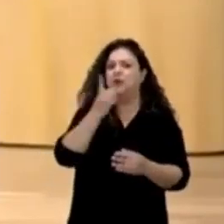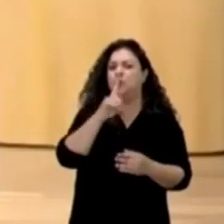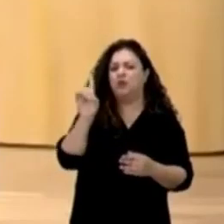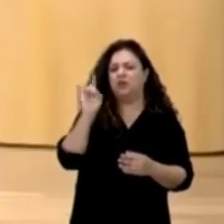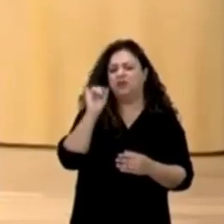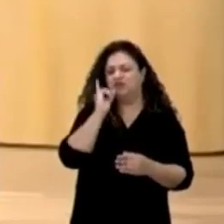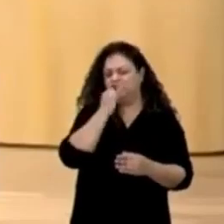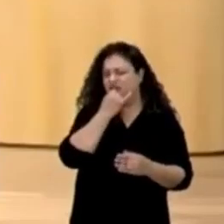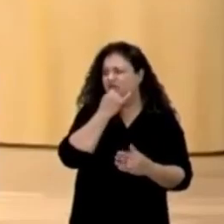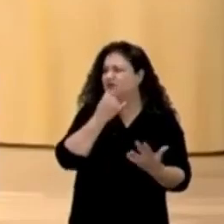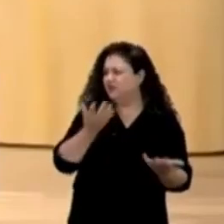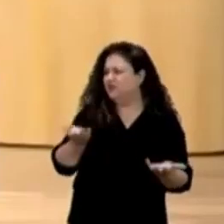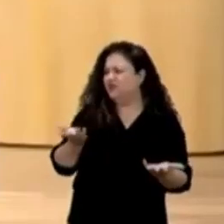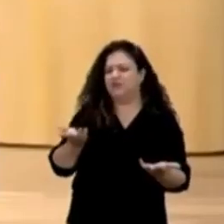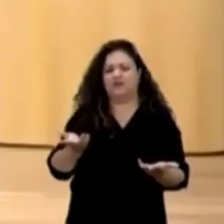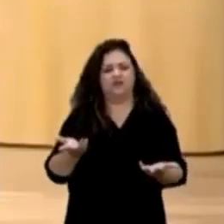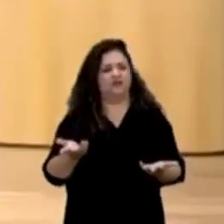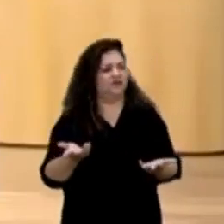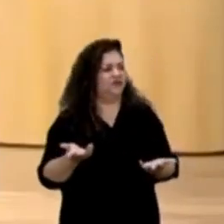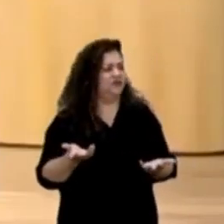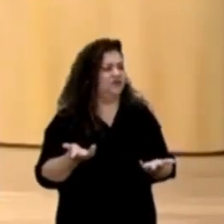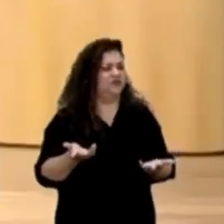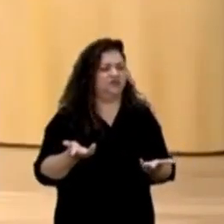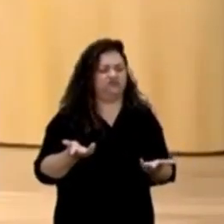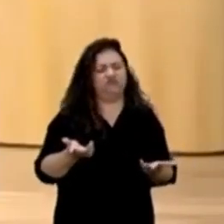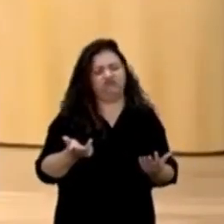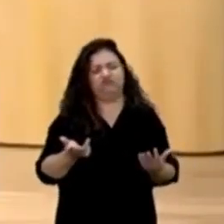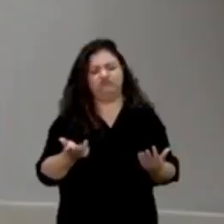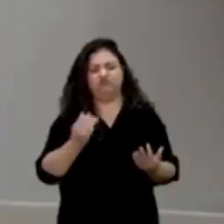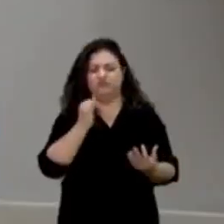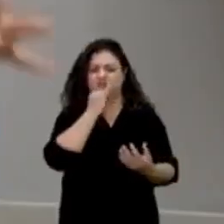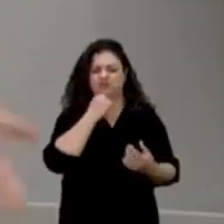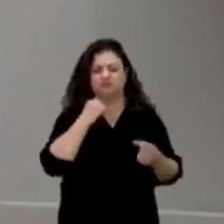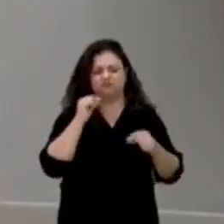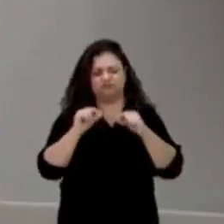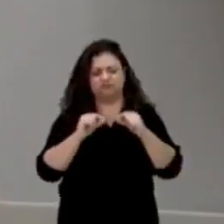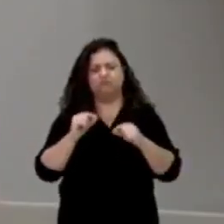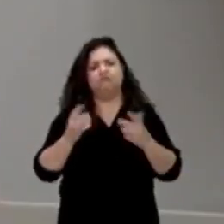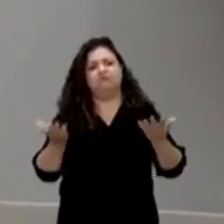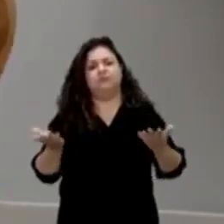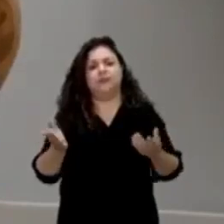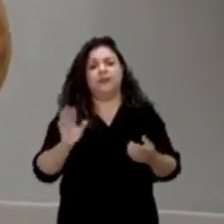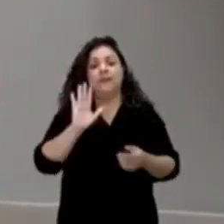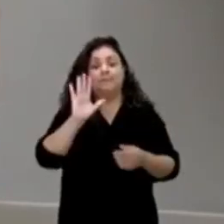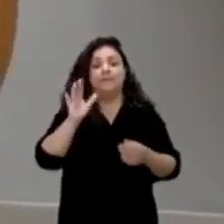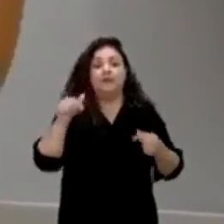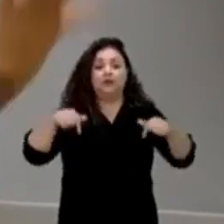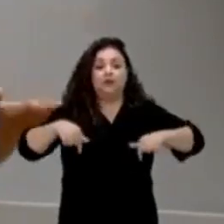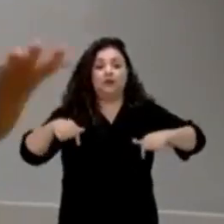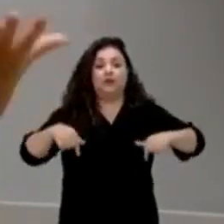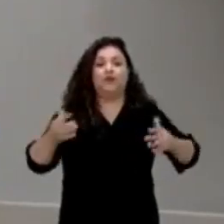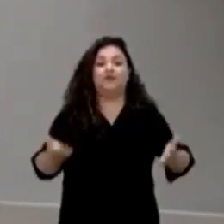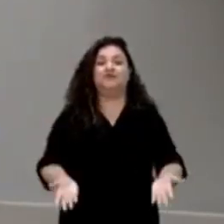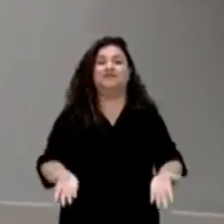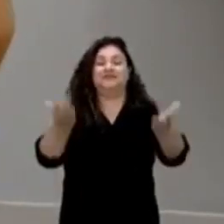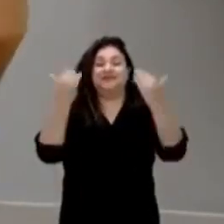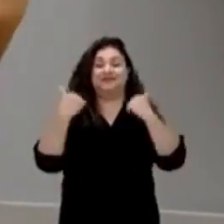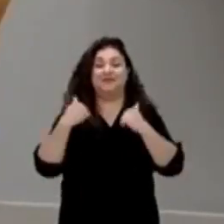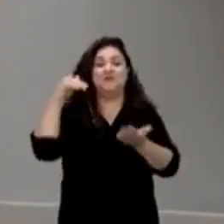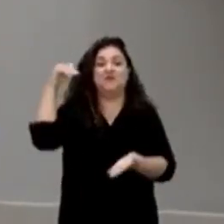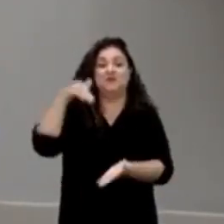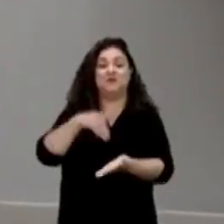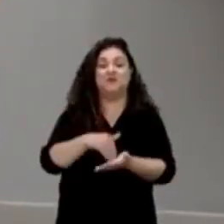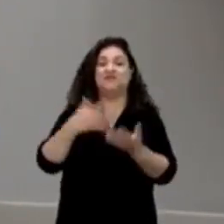triste. Então, eu também fico perguntando isso. Mas, dentro da Jornada X, a última missão sempre